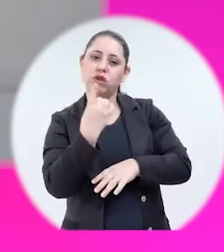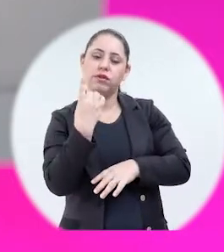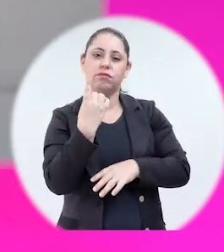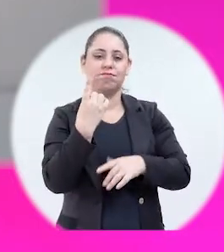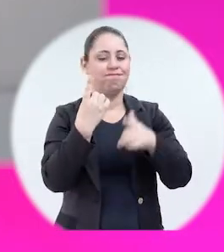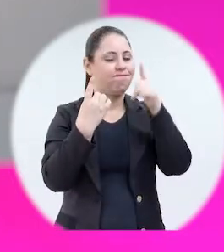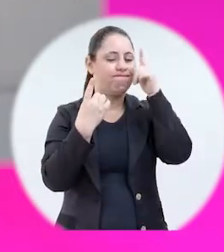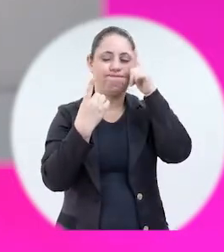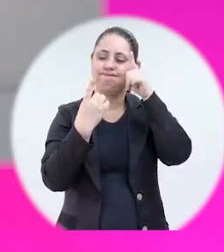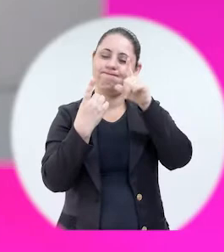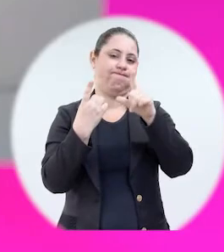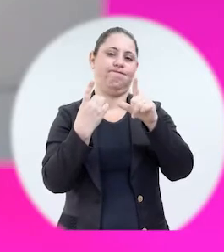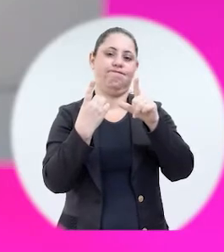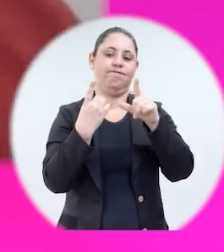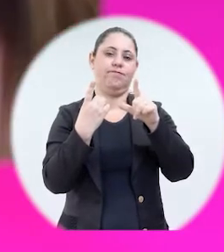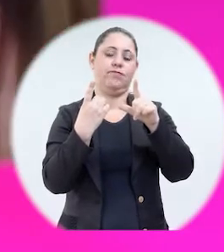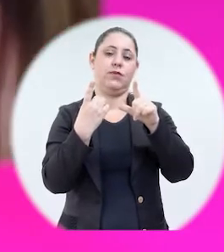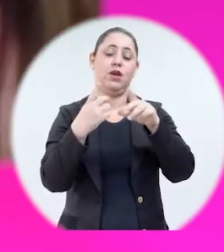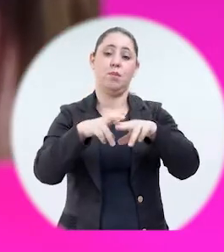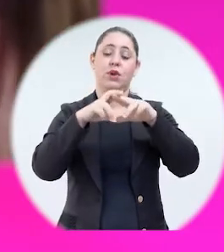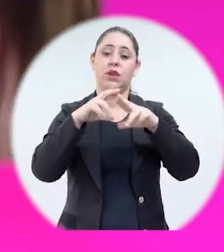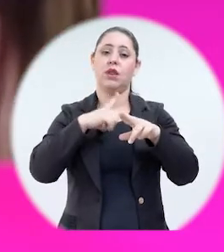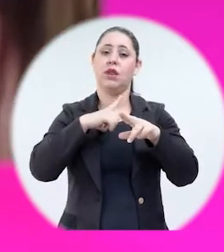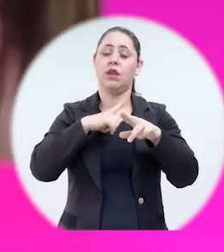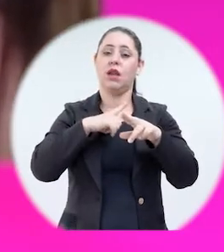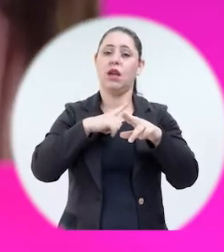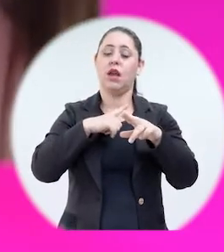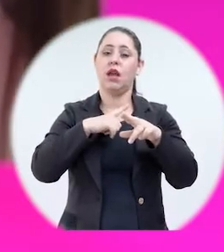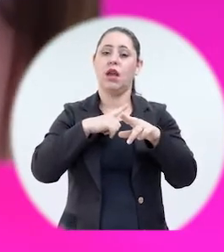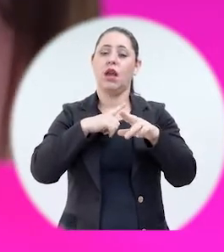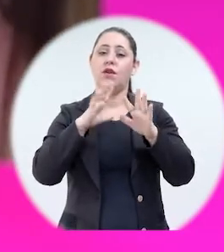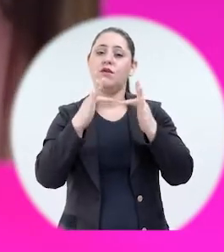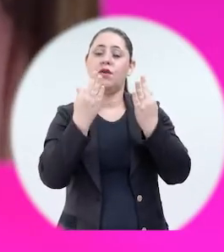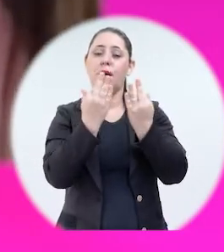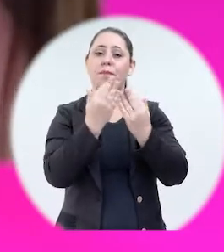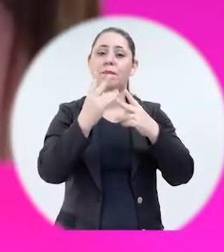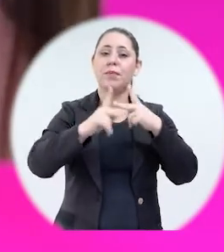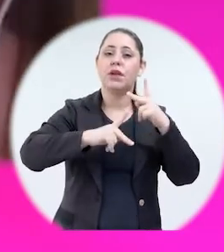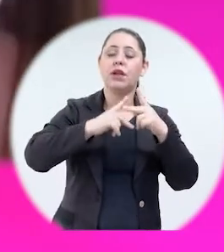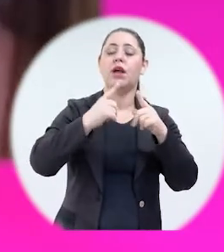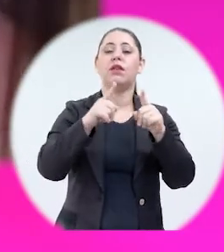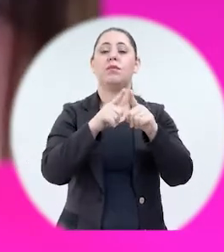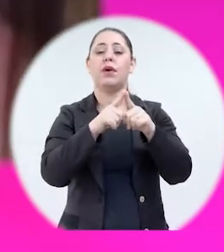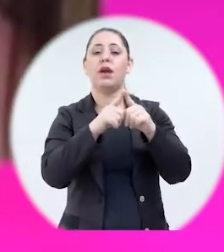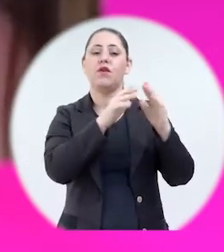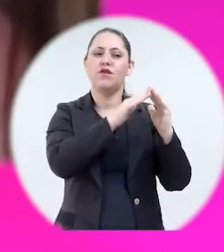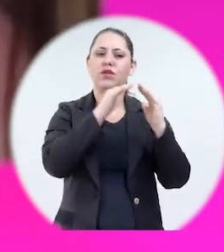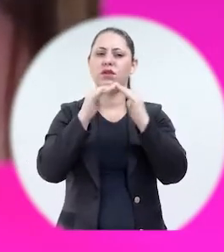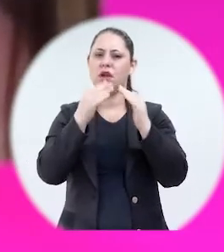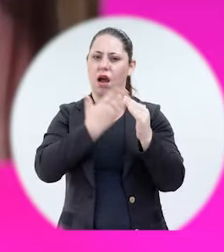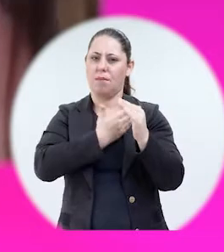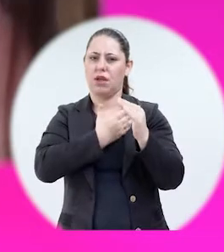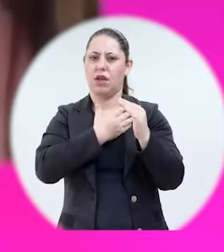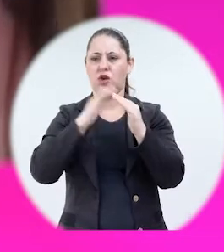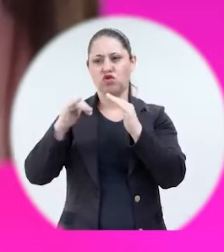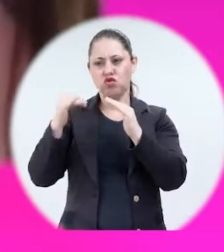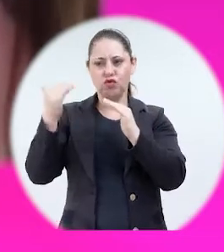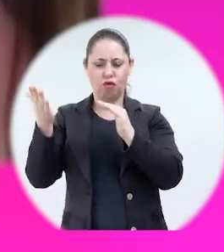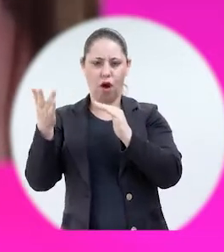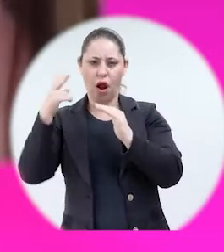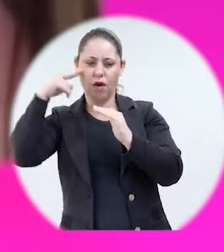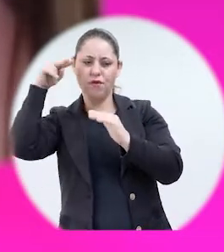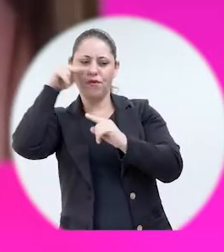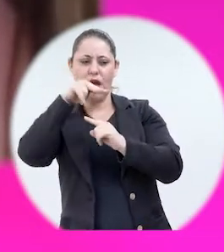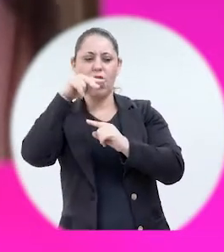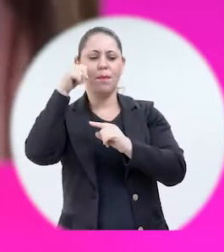ela não consegue. Então, se tem um parente, se tem uma amiga, se tem um vizinho que consegue, de fora,